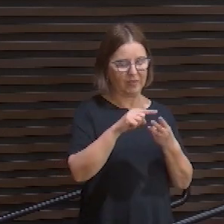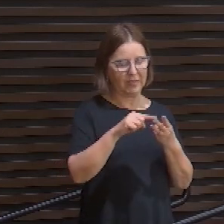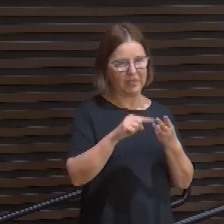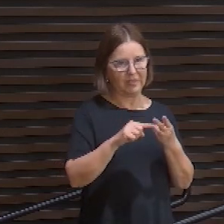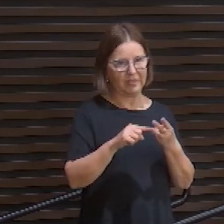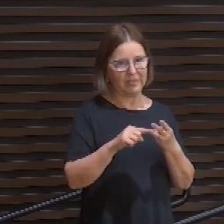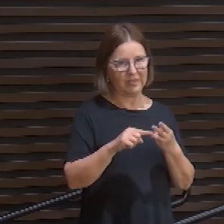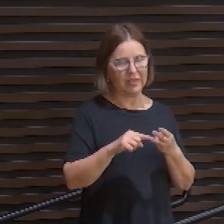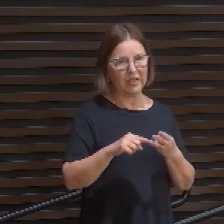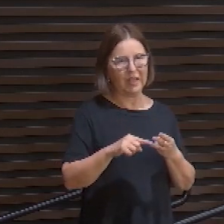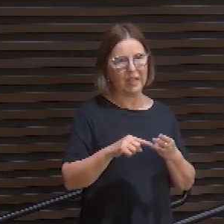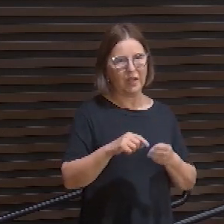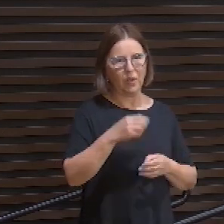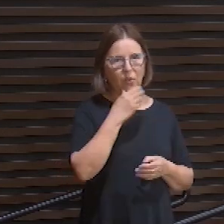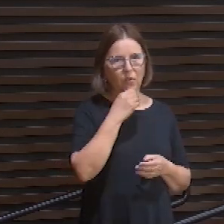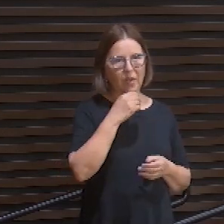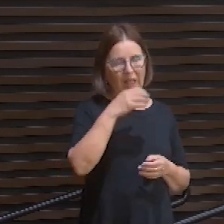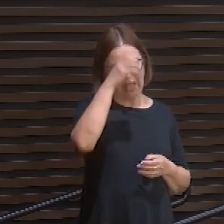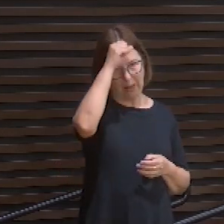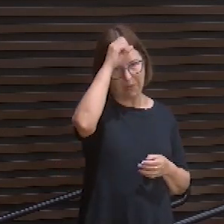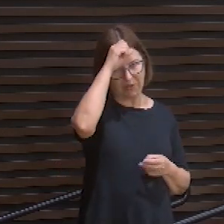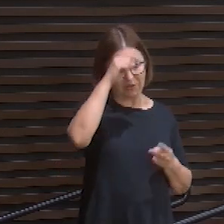são filosóficos.